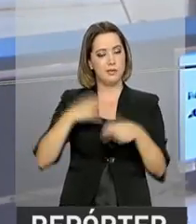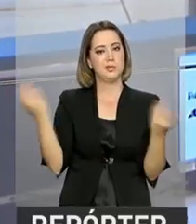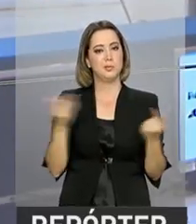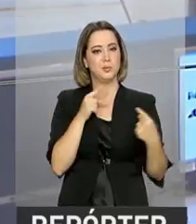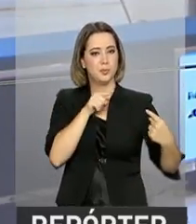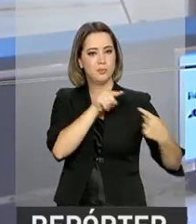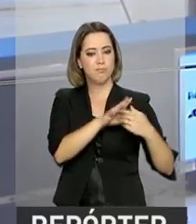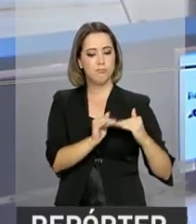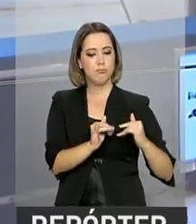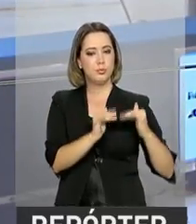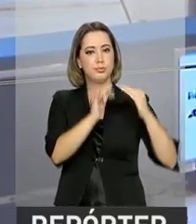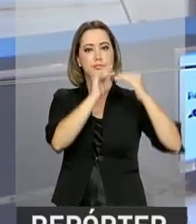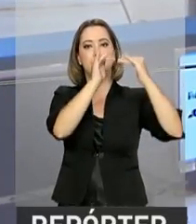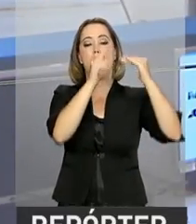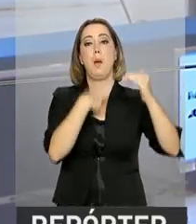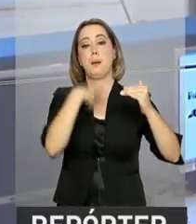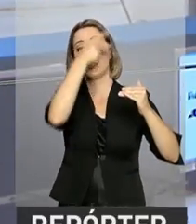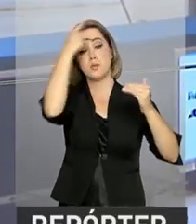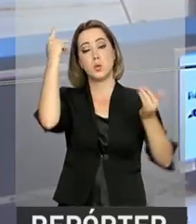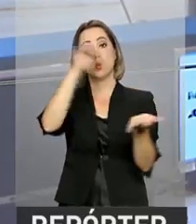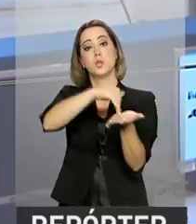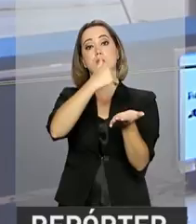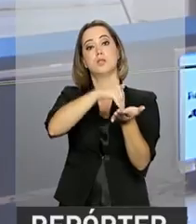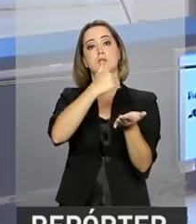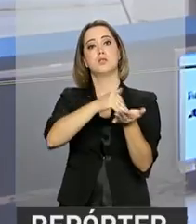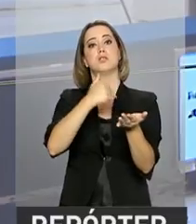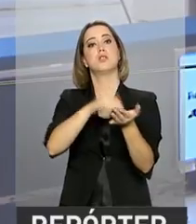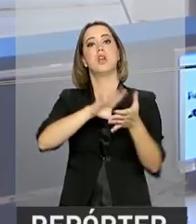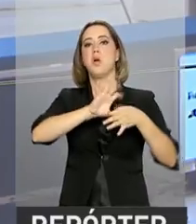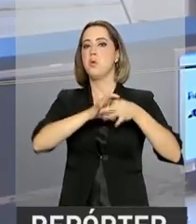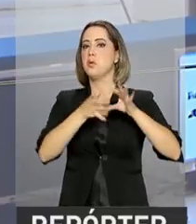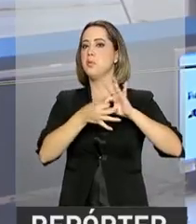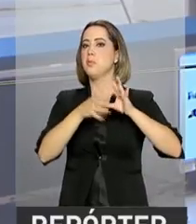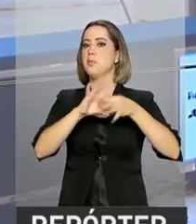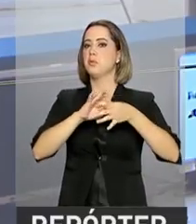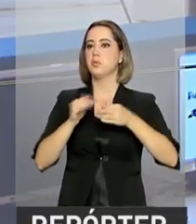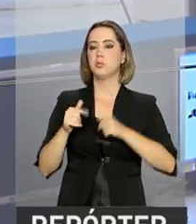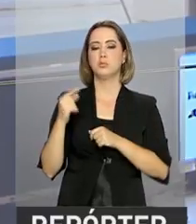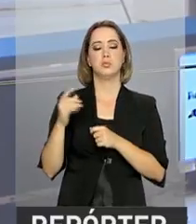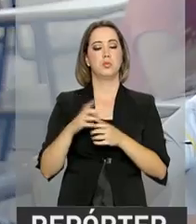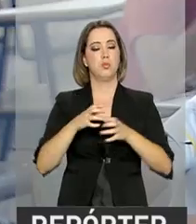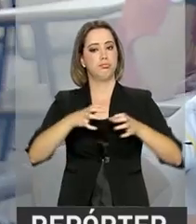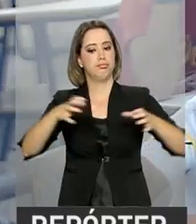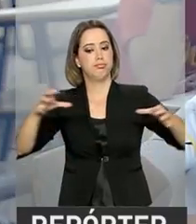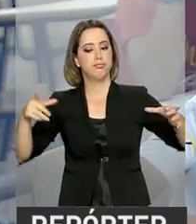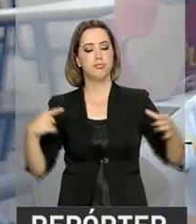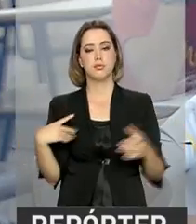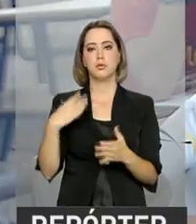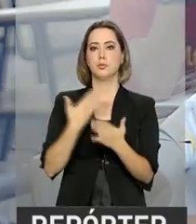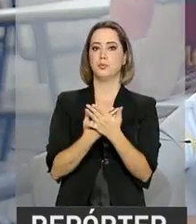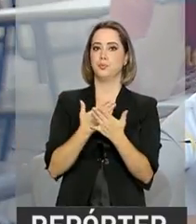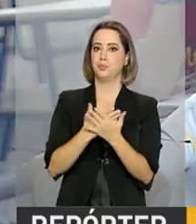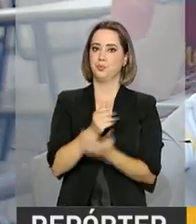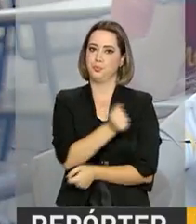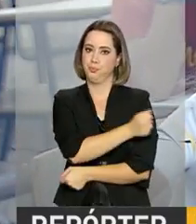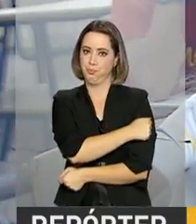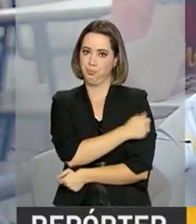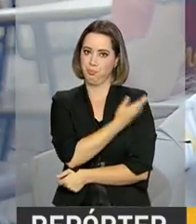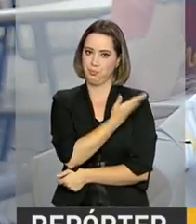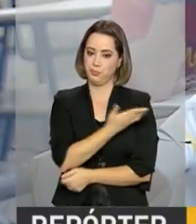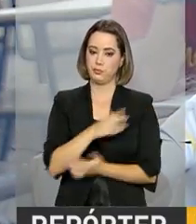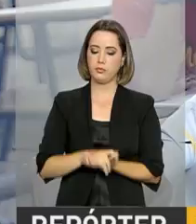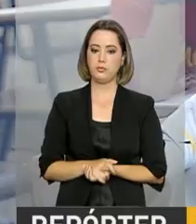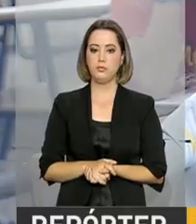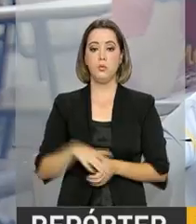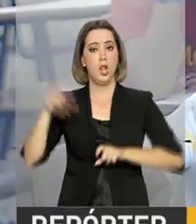participantes nesta disputa que é considerada a maior olimpíada estudantil despertar o interesse